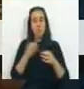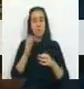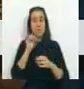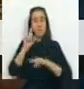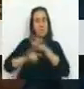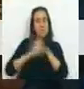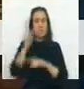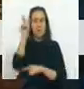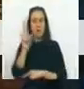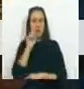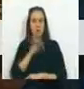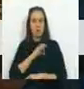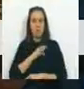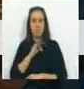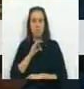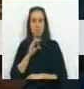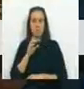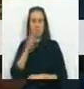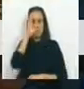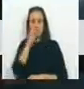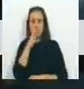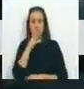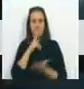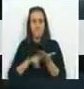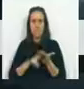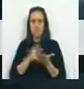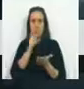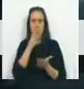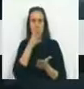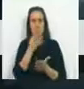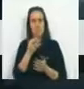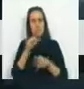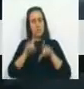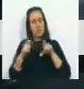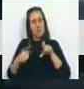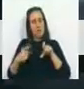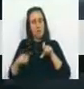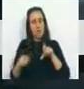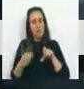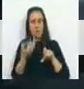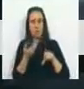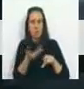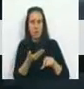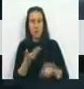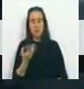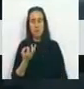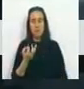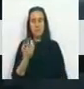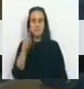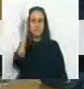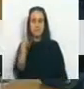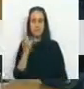aquilo que foi dito, veio dizer que de facto as estatísticas existiam, como de facto existiam, e também por aí, Sra. Ministra,